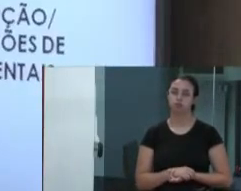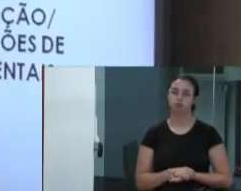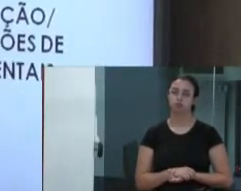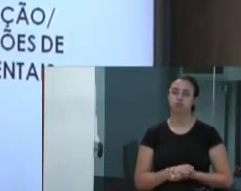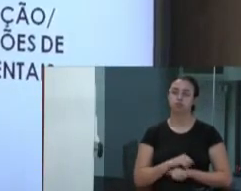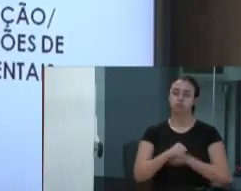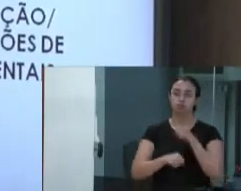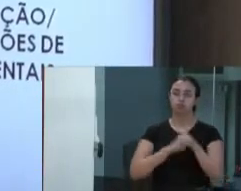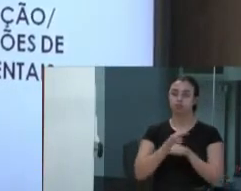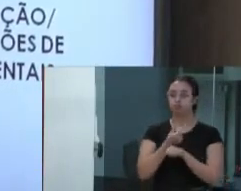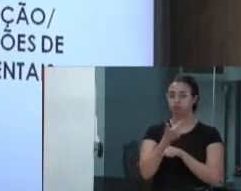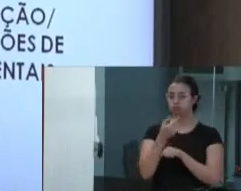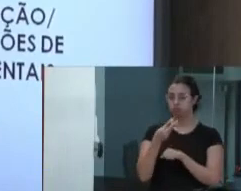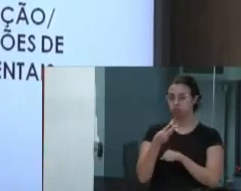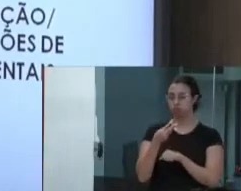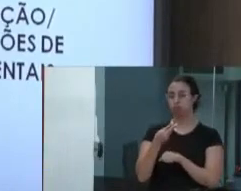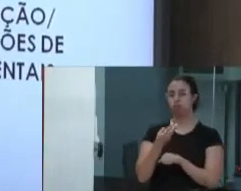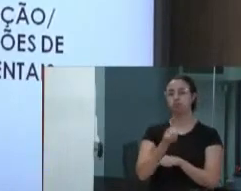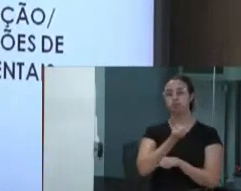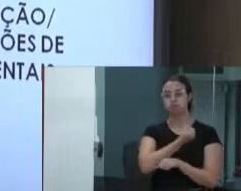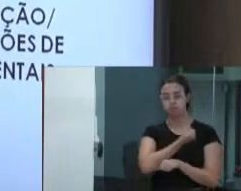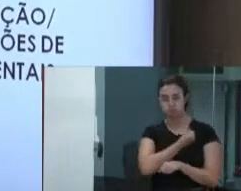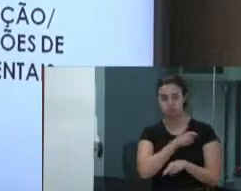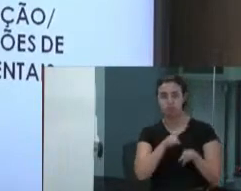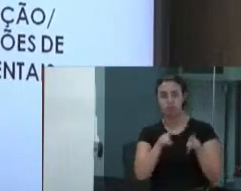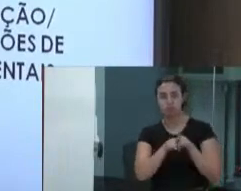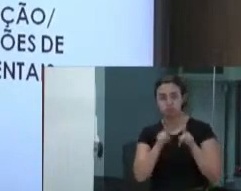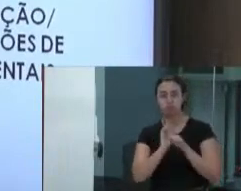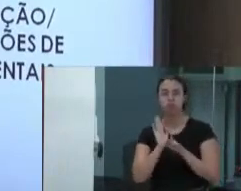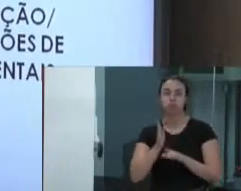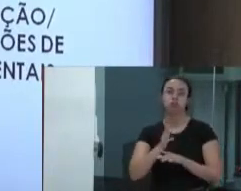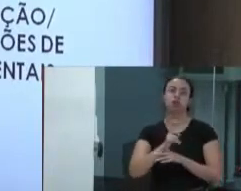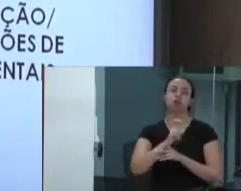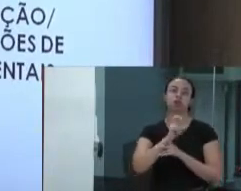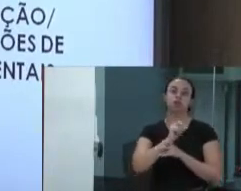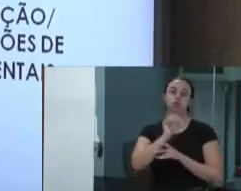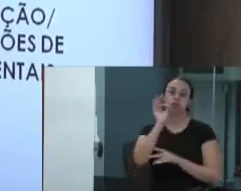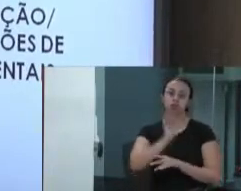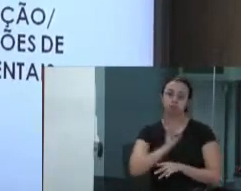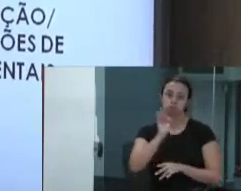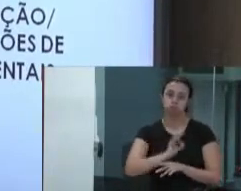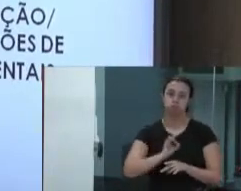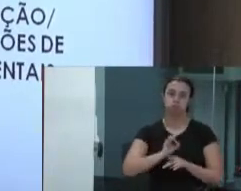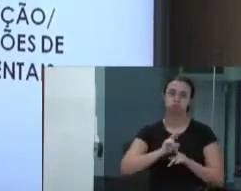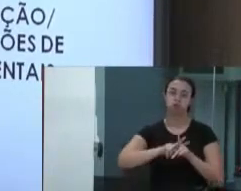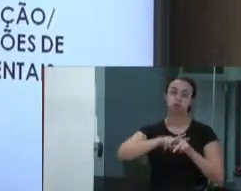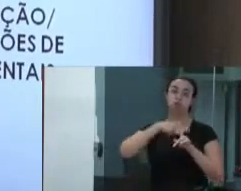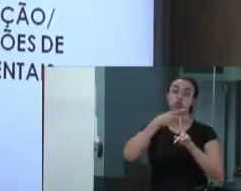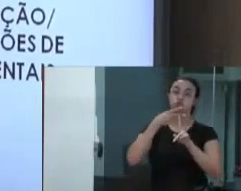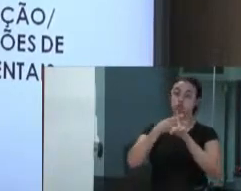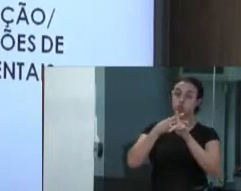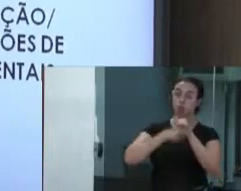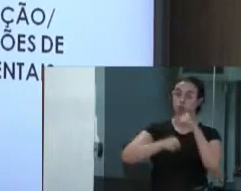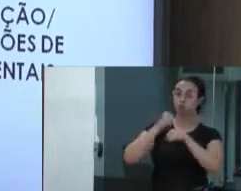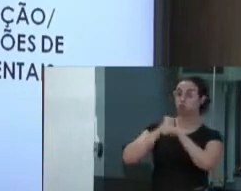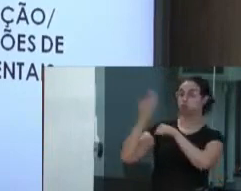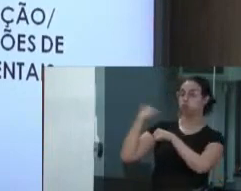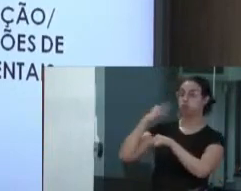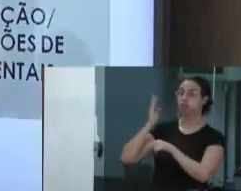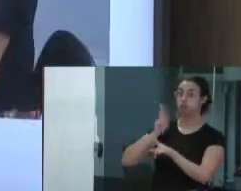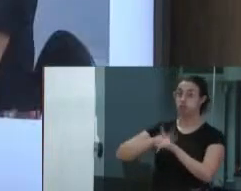Em 2023, né, esses números também já ultrapassam mais de 50% do que foi feito todo o ano passado.